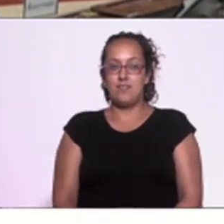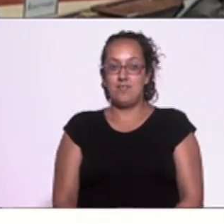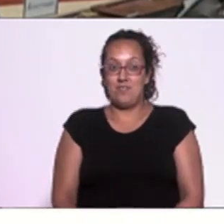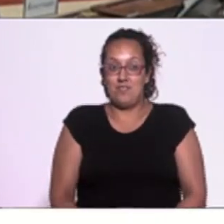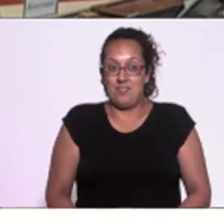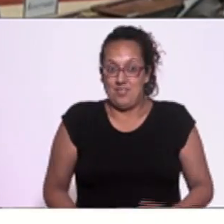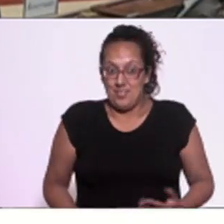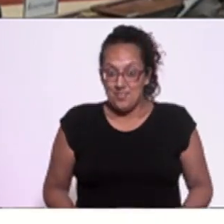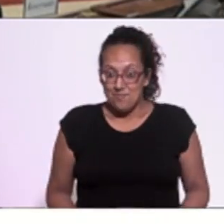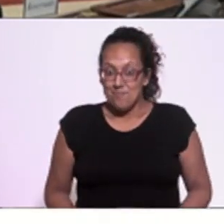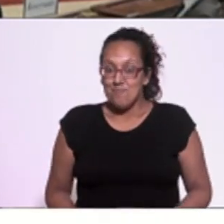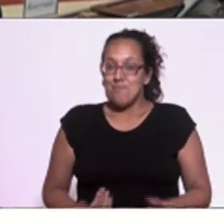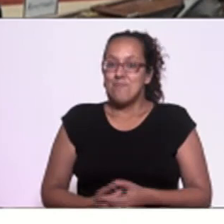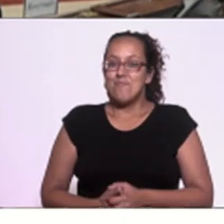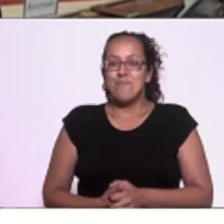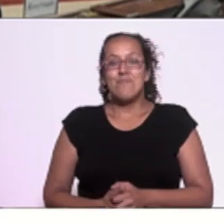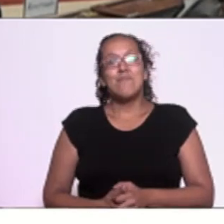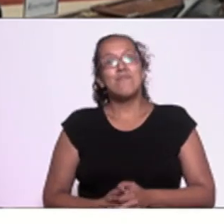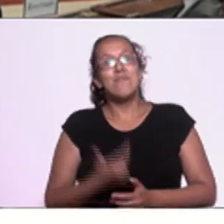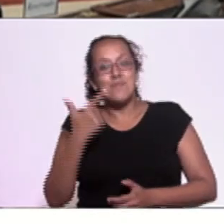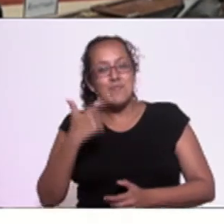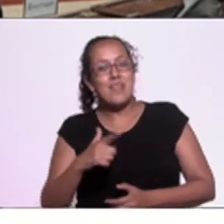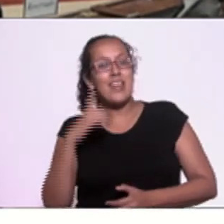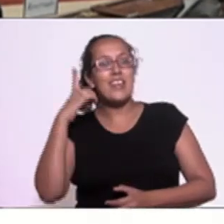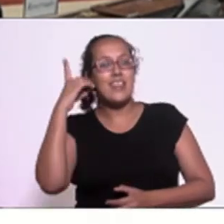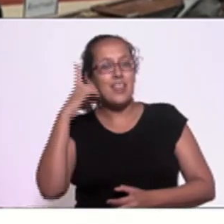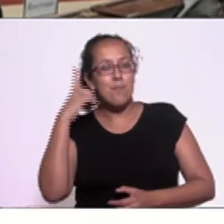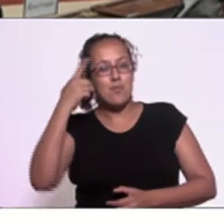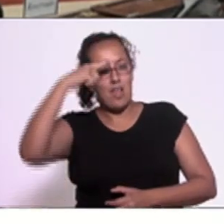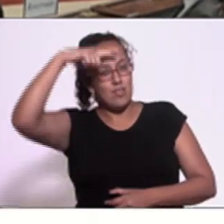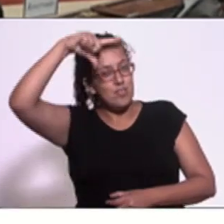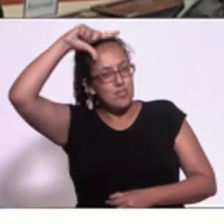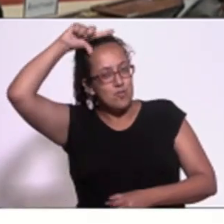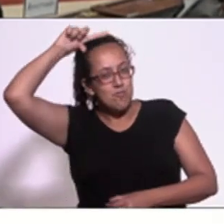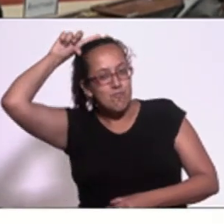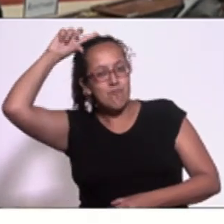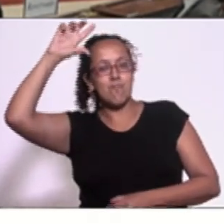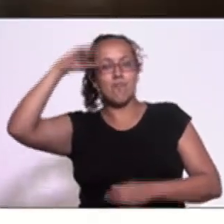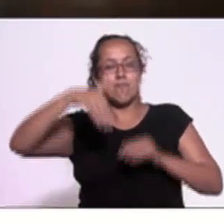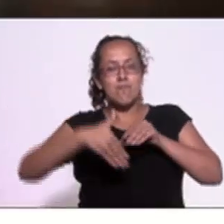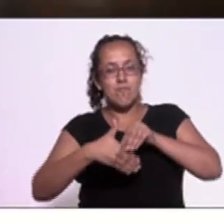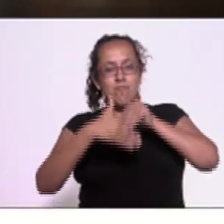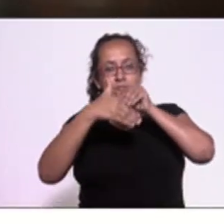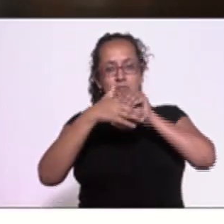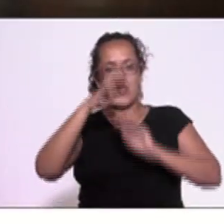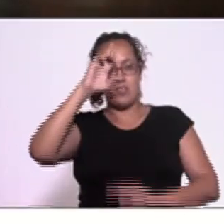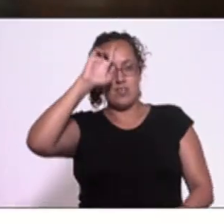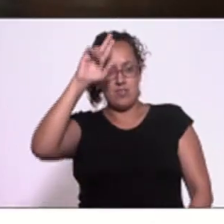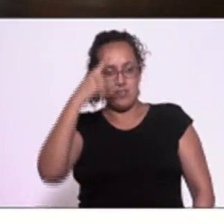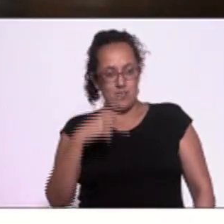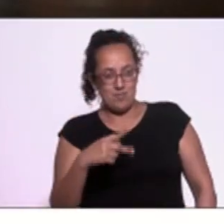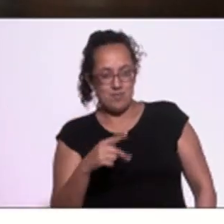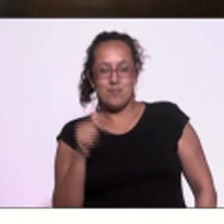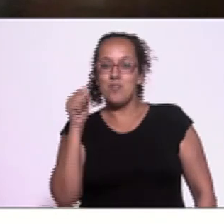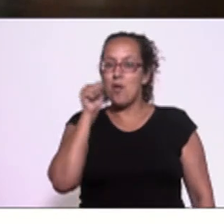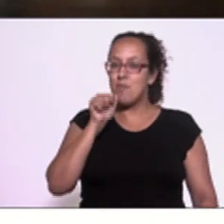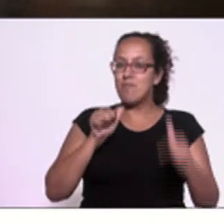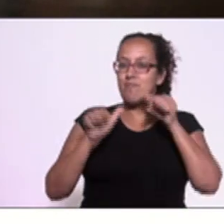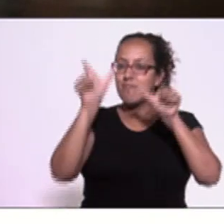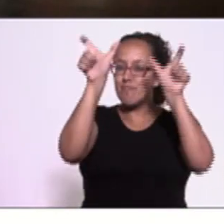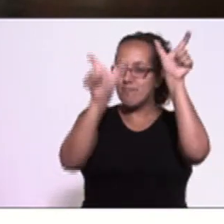Bom, mais uma vez, excelentíssimo senhor deputado Luiz Paulo, autoridades presentes, senhoras e senhores, boa